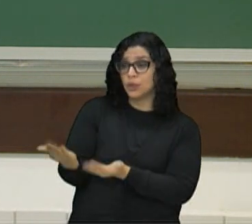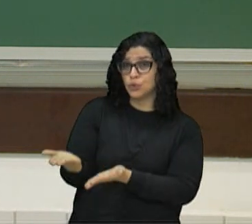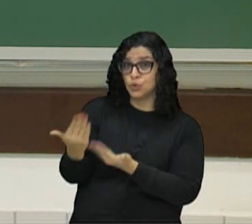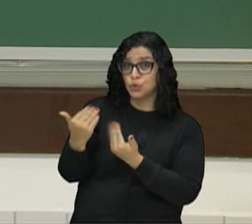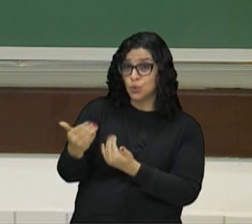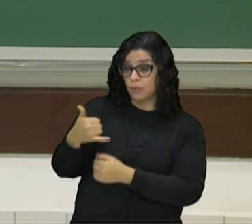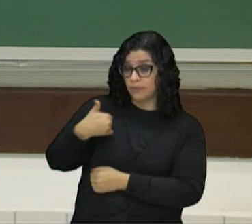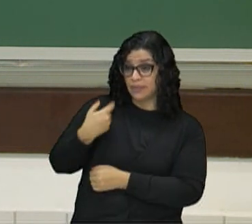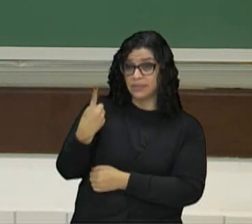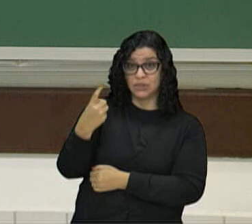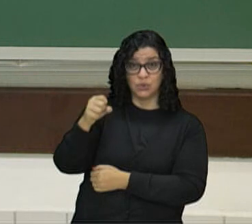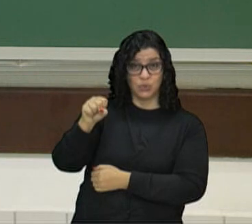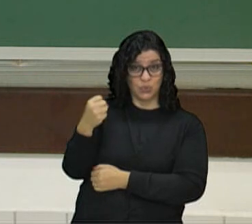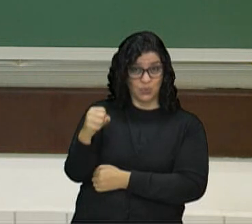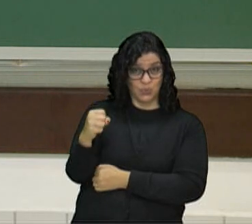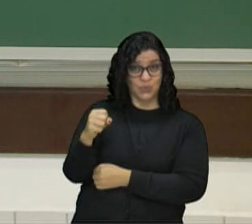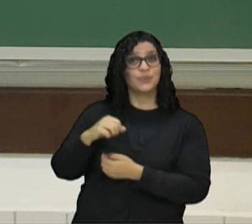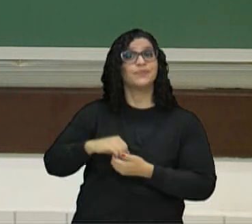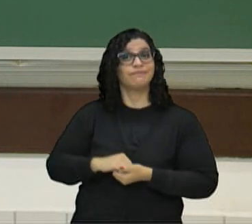de 18 anos.